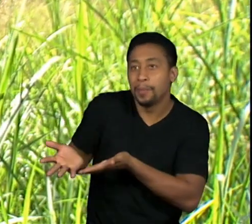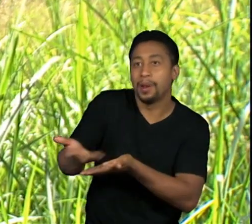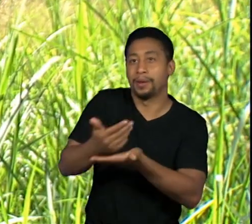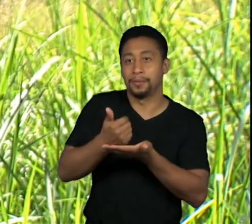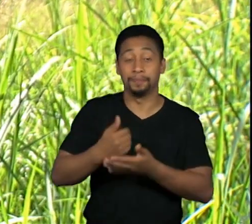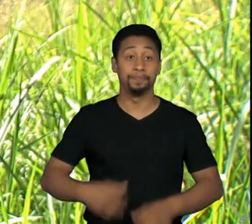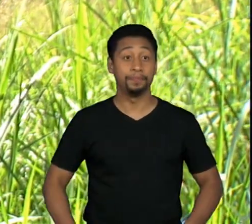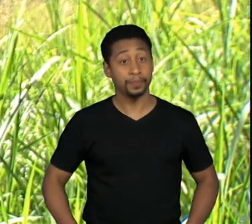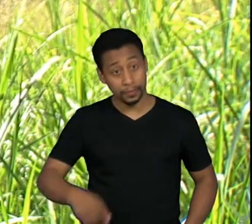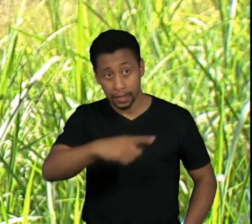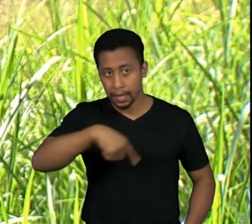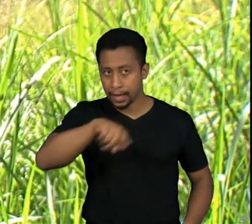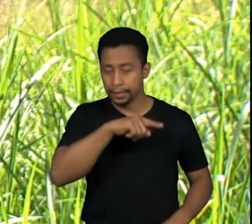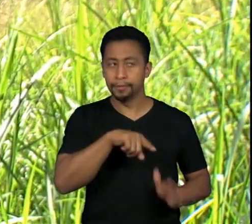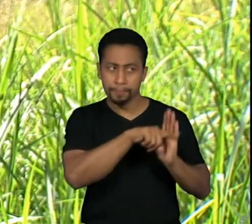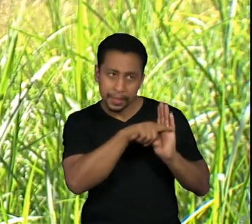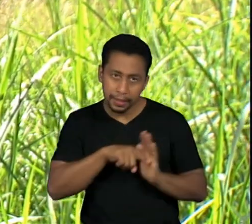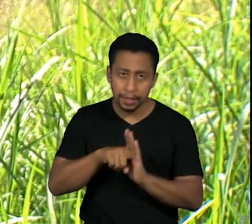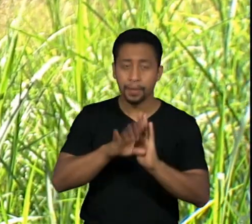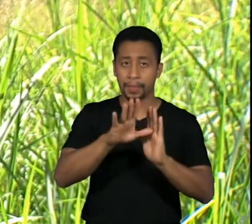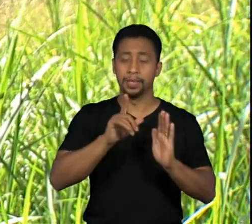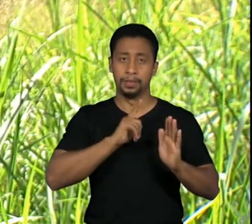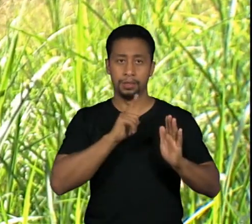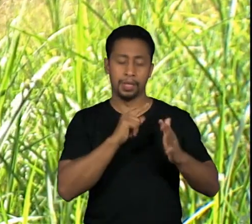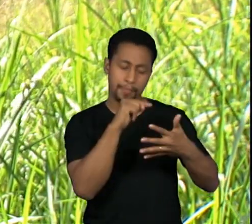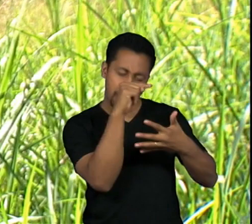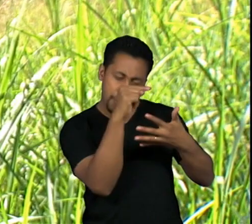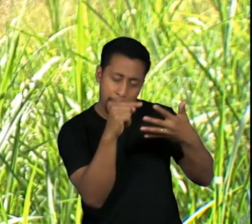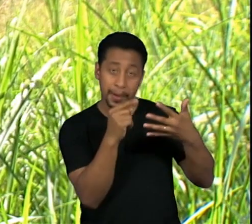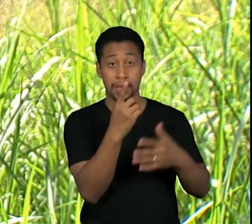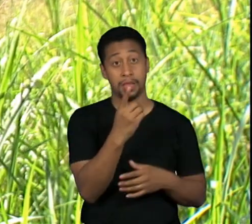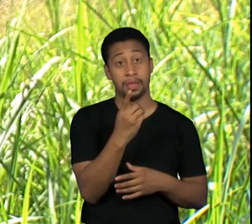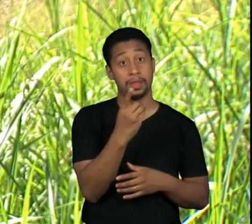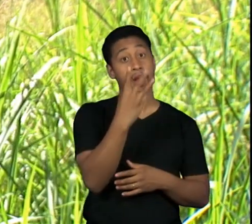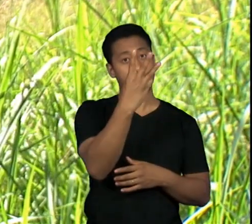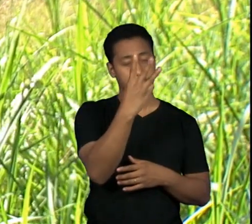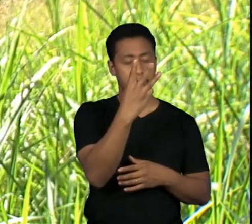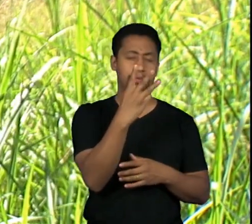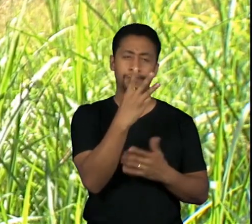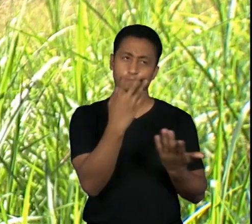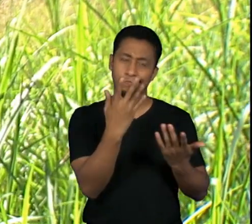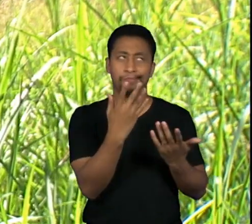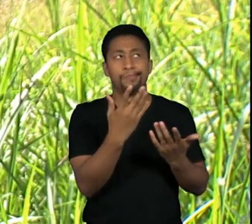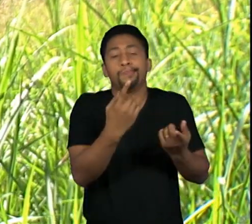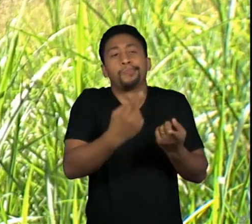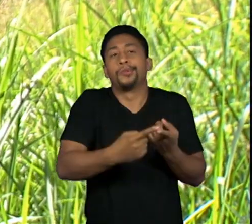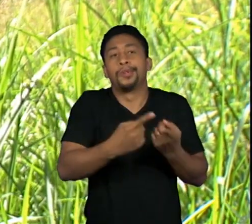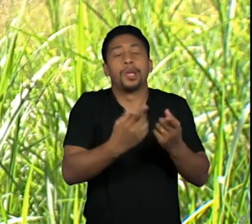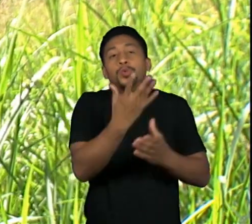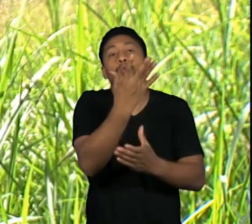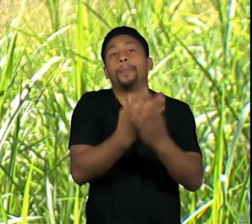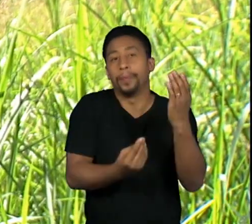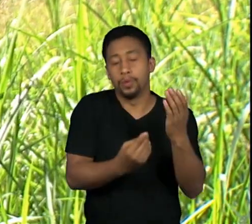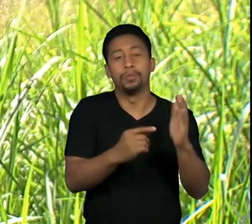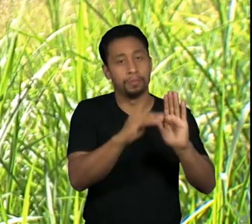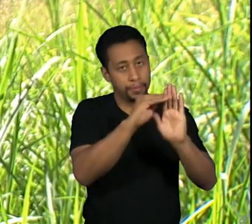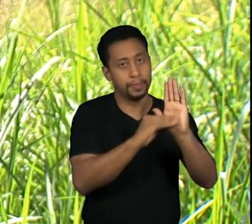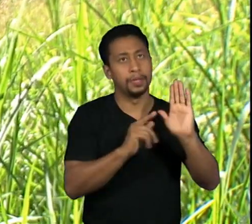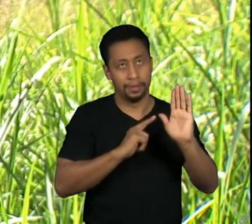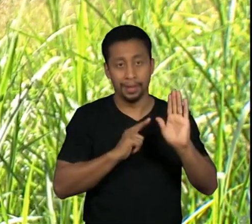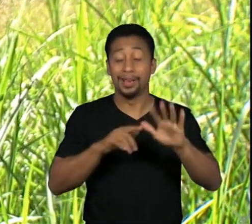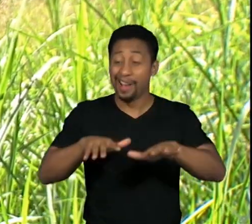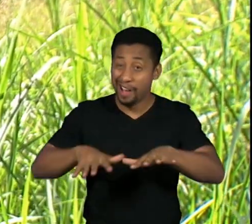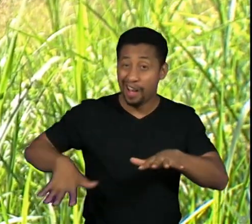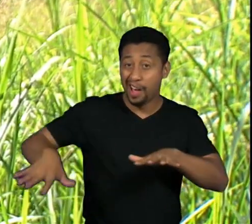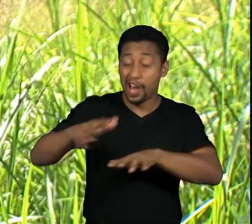3 hipóteses que teriam levado à extinção das antas na Caatinga. A perda de habitat, sobretudo das